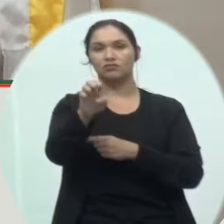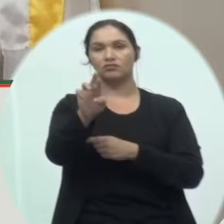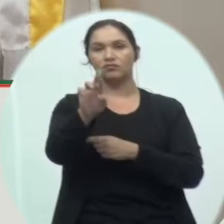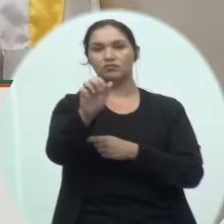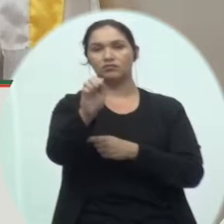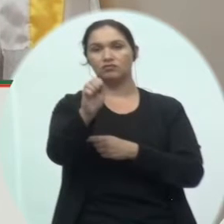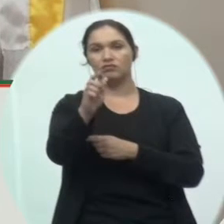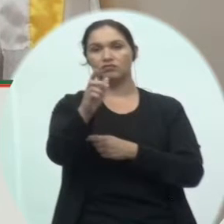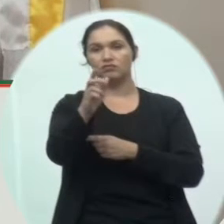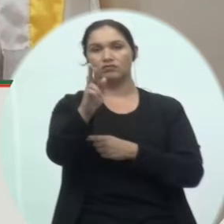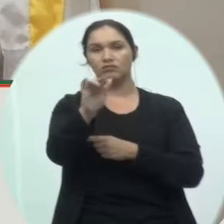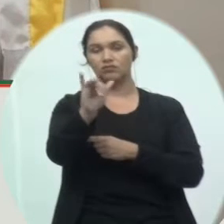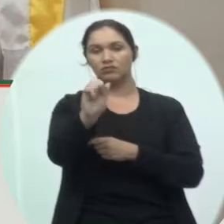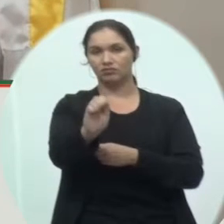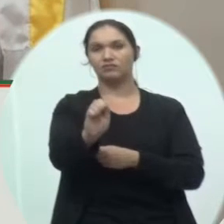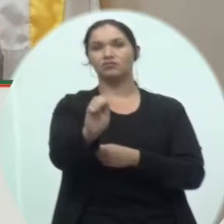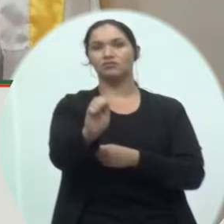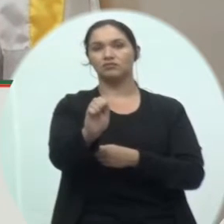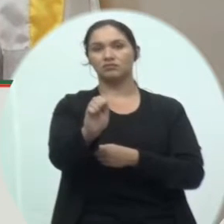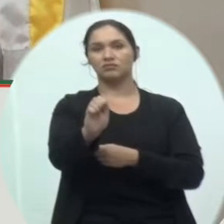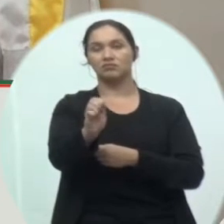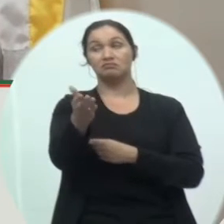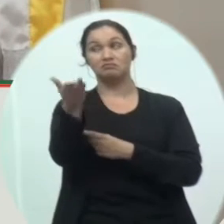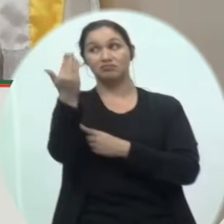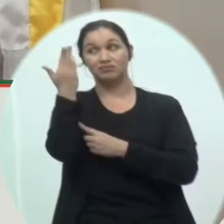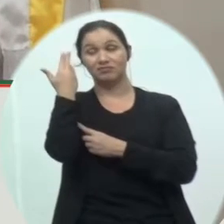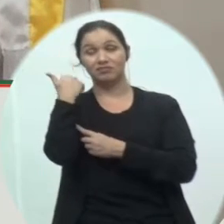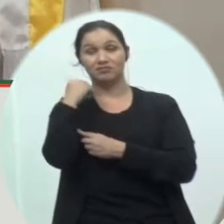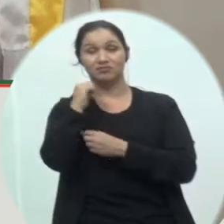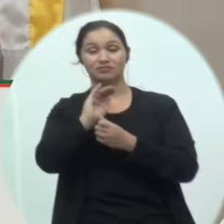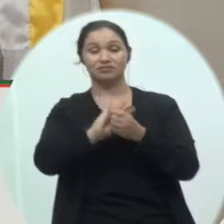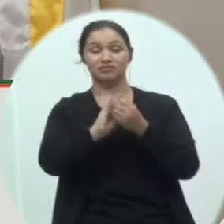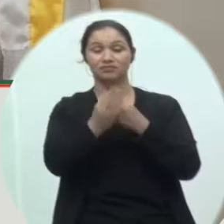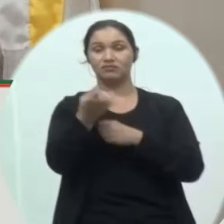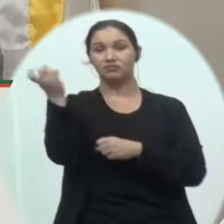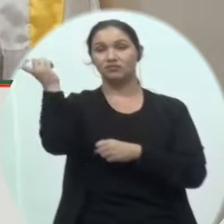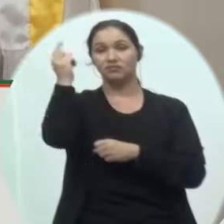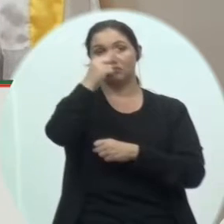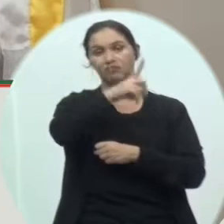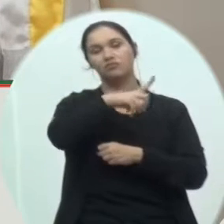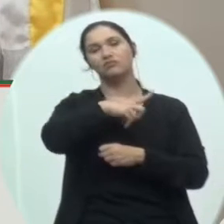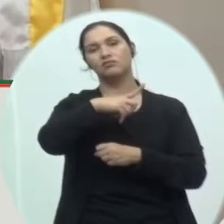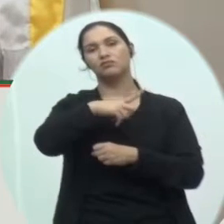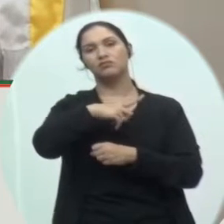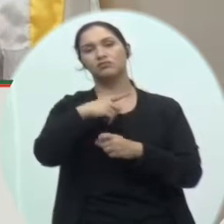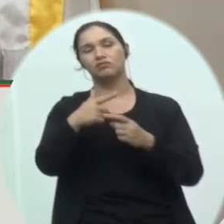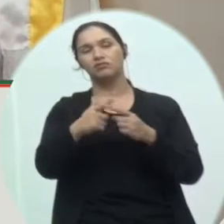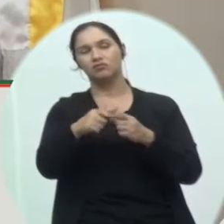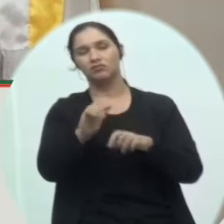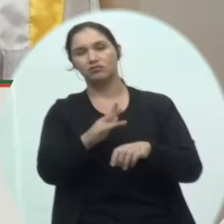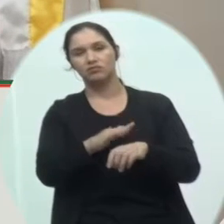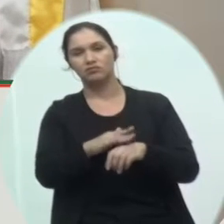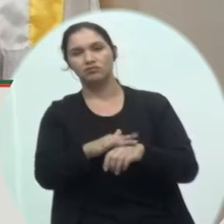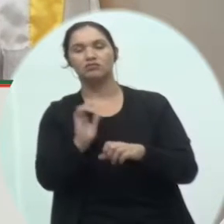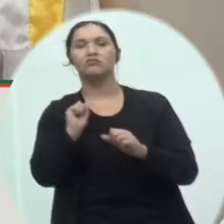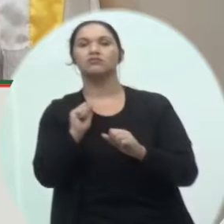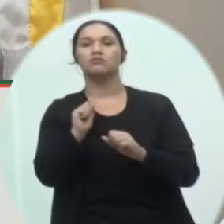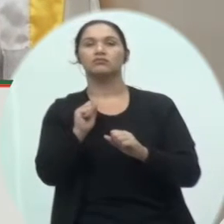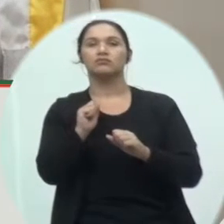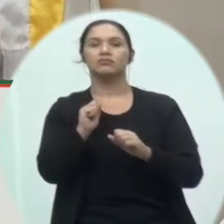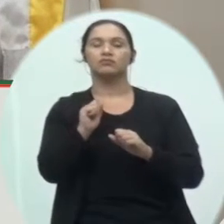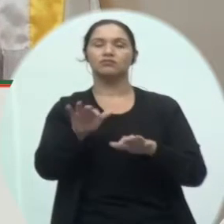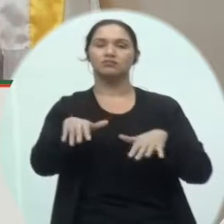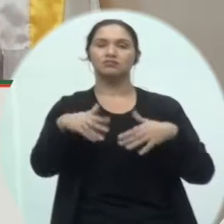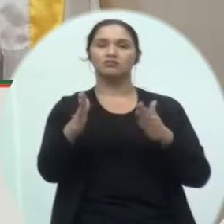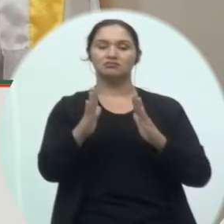mineiro, onde na época tinha muitas dificuldades, questão de doenças e enfermidades, e a